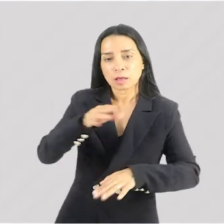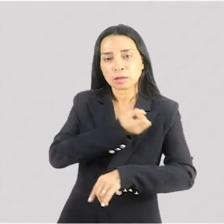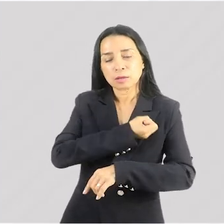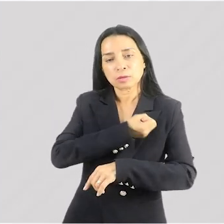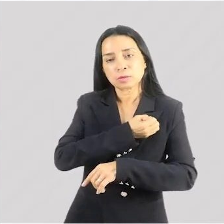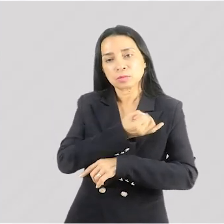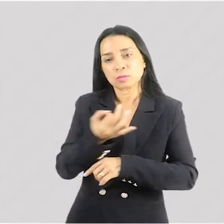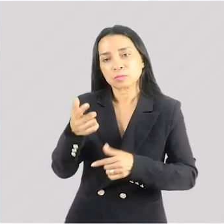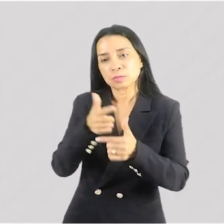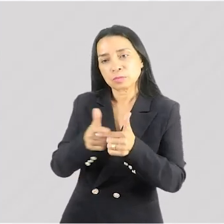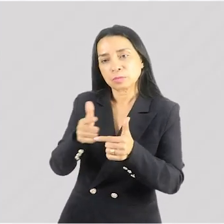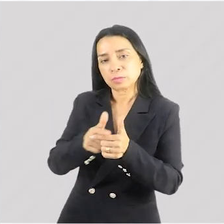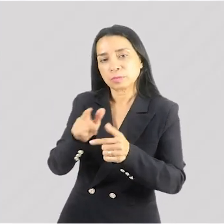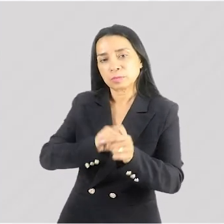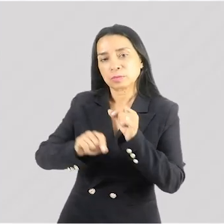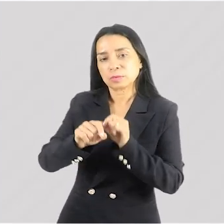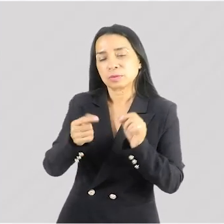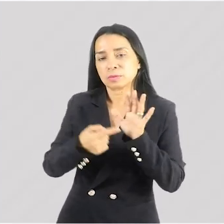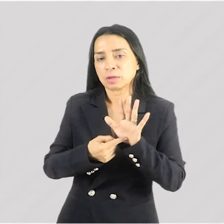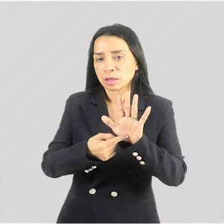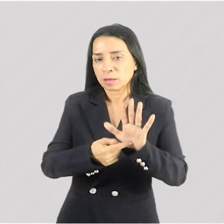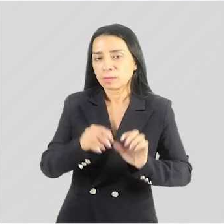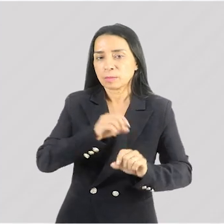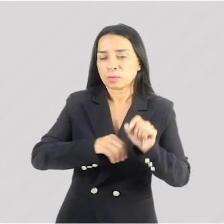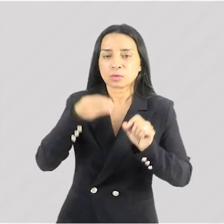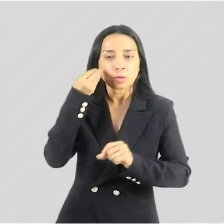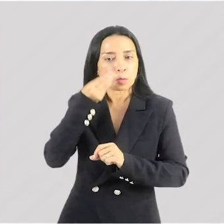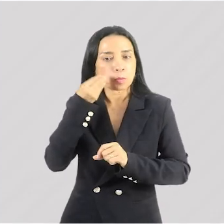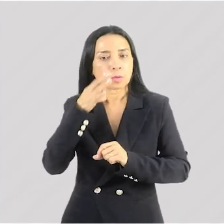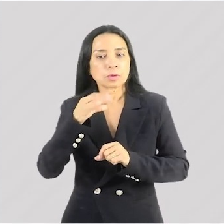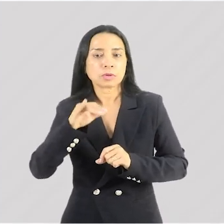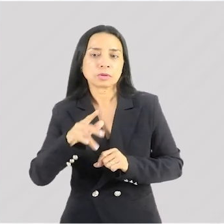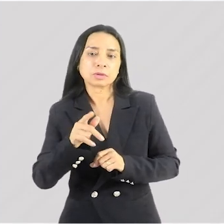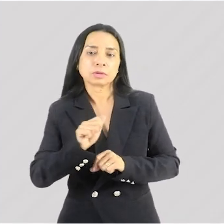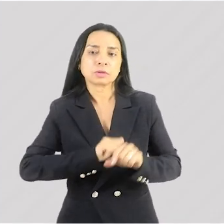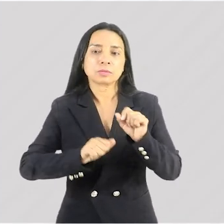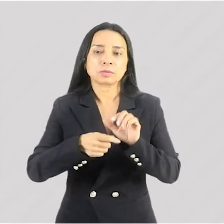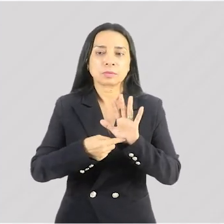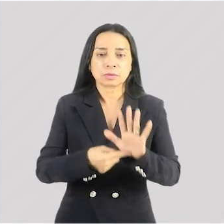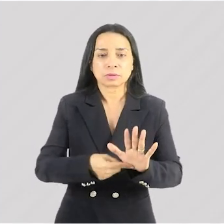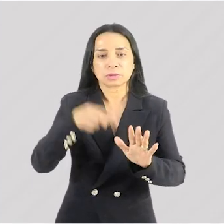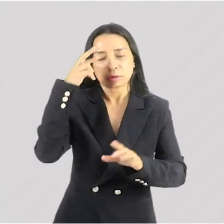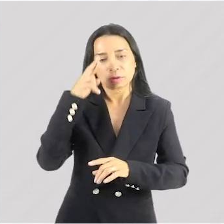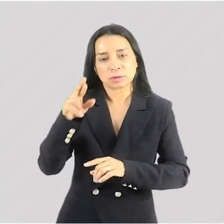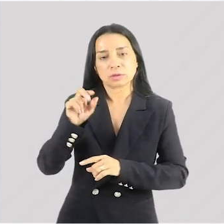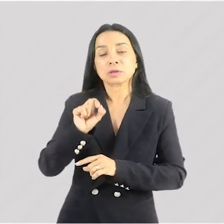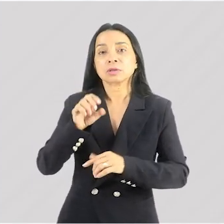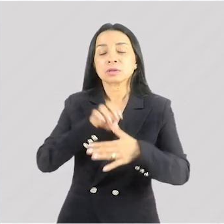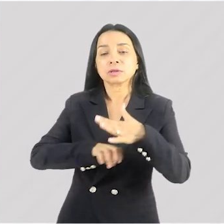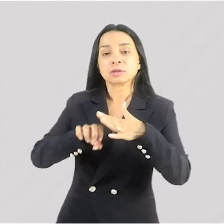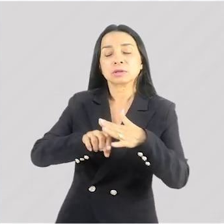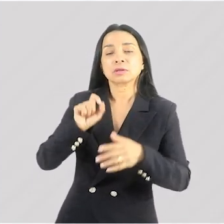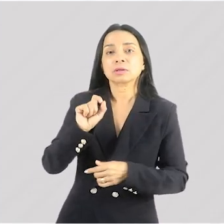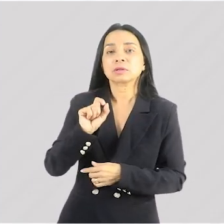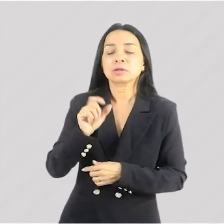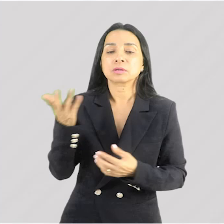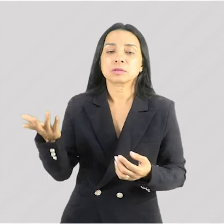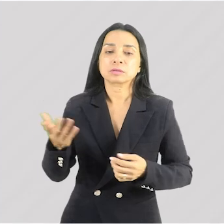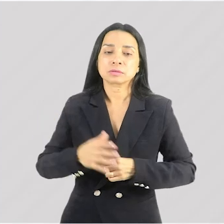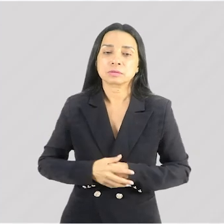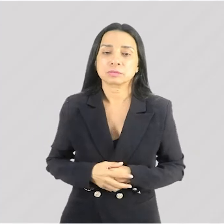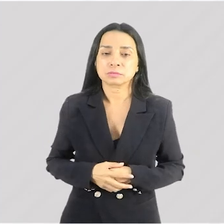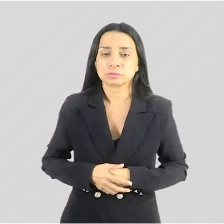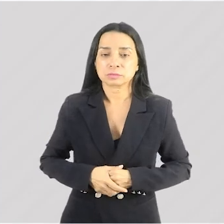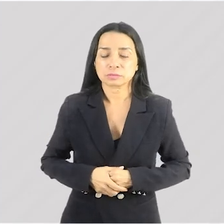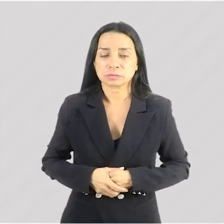A média do número de acidentes por funcionário da amostra que a CIPA apresentará à diretoria